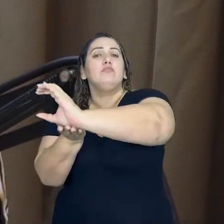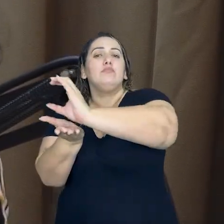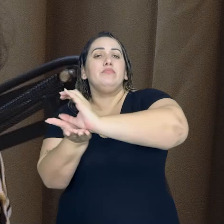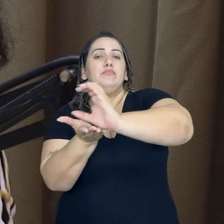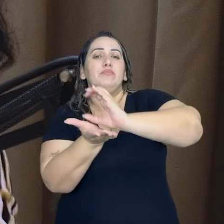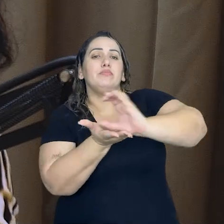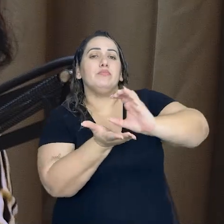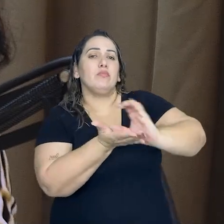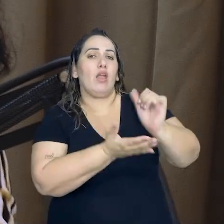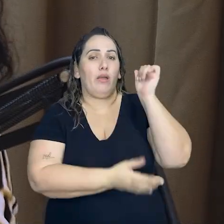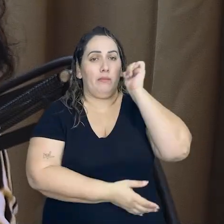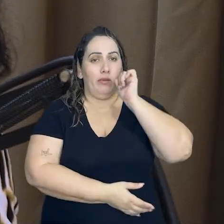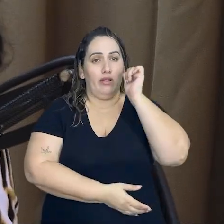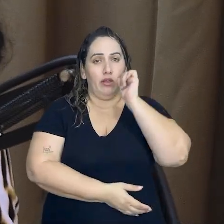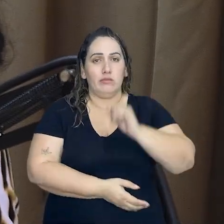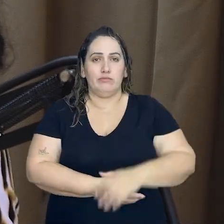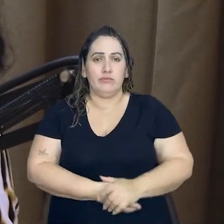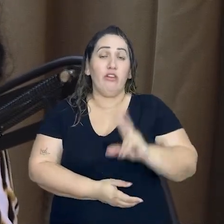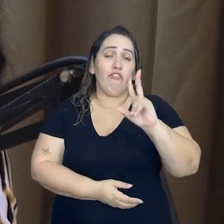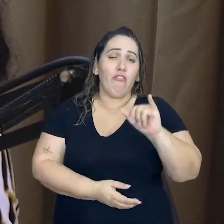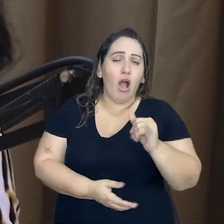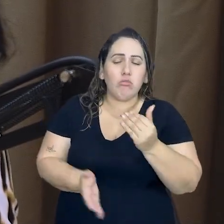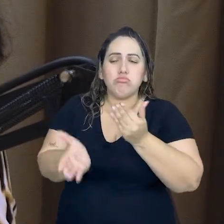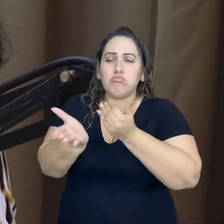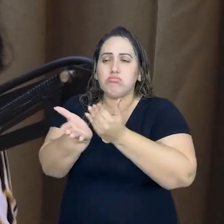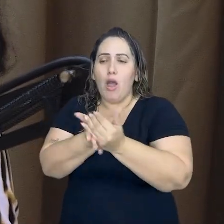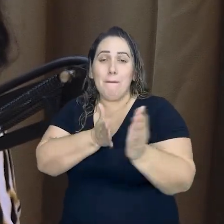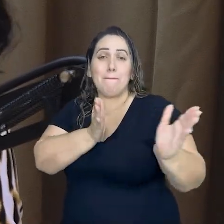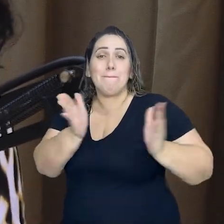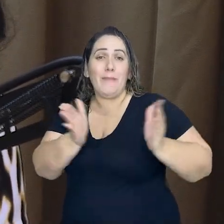campanhas. E o fundo partidário é aquele que está